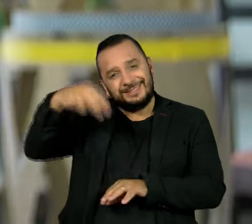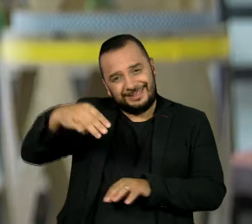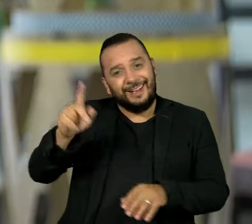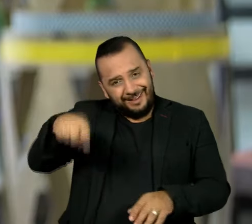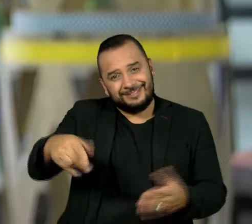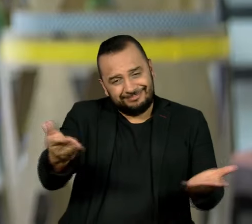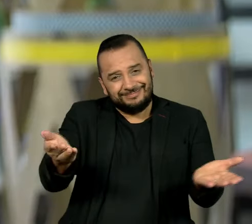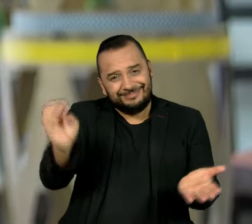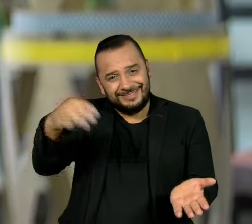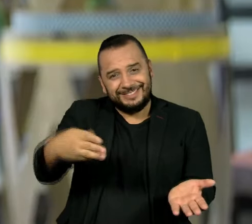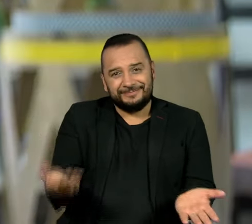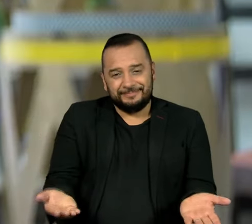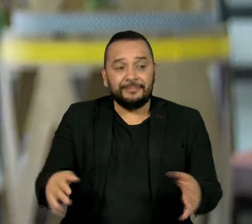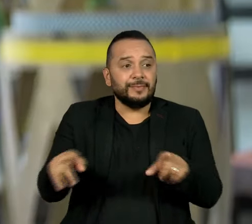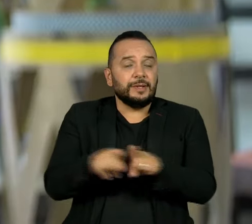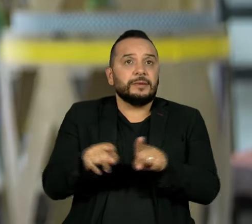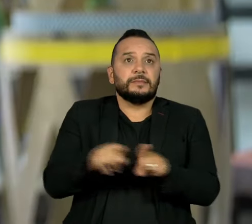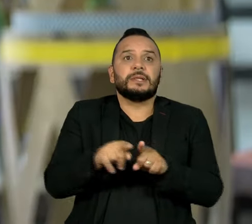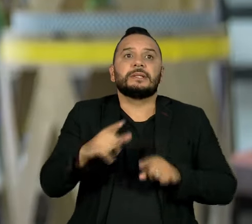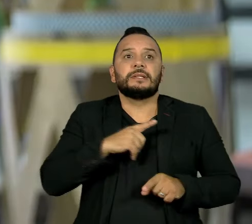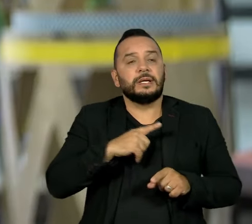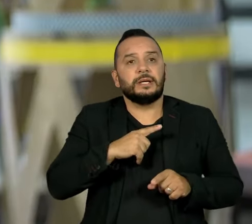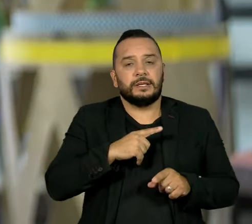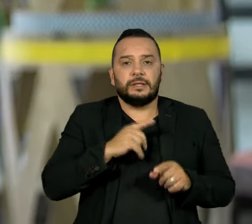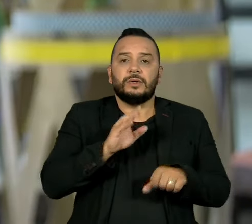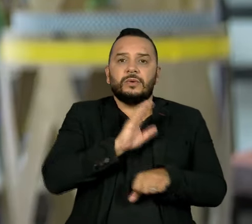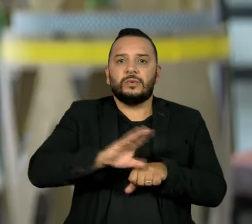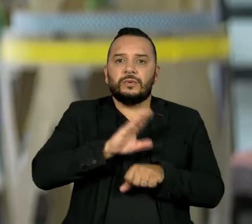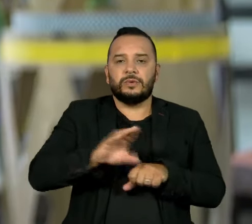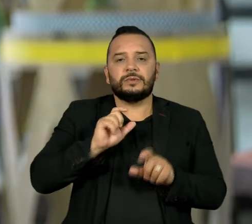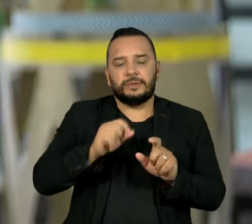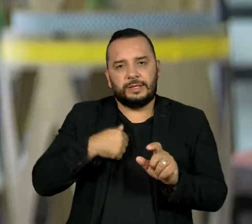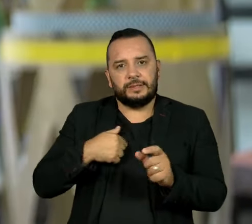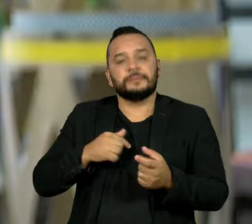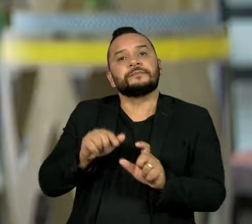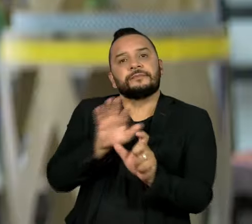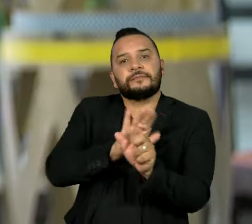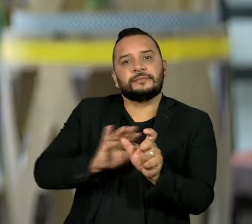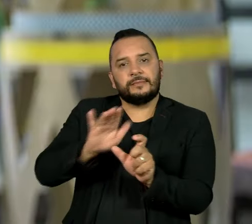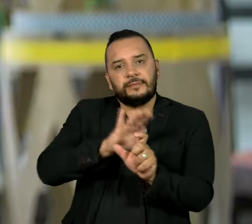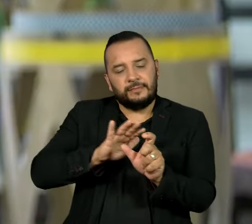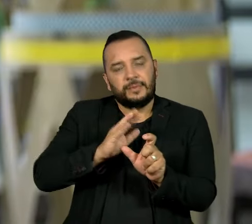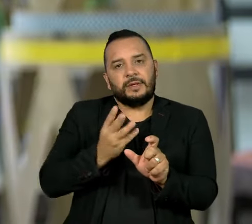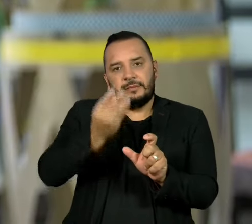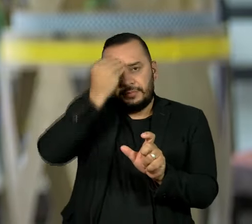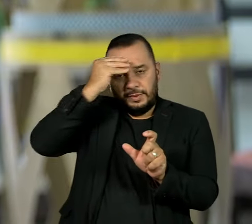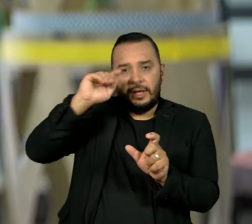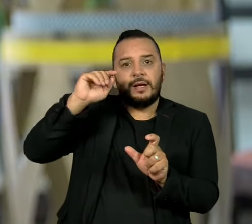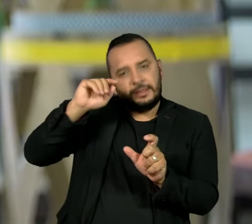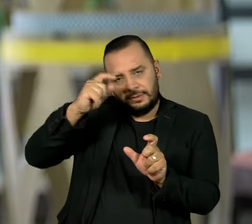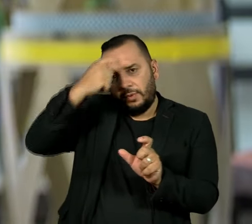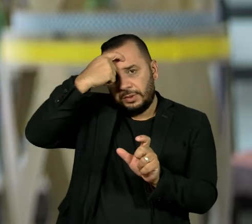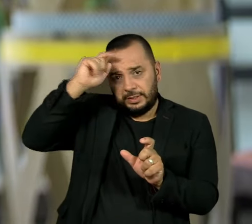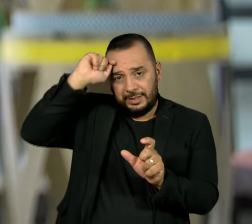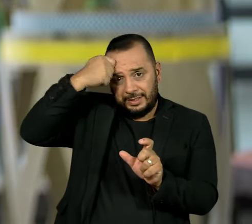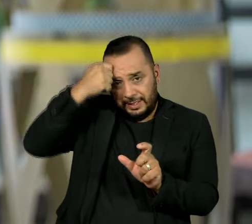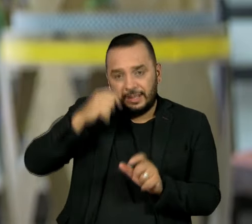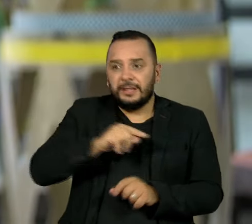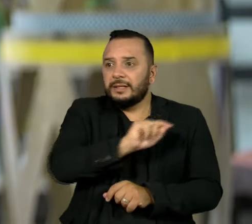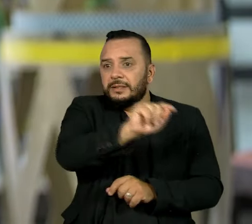Dos conteúdos que a gente tem dentro do curso de letramento racial, para a juventude, traz muita reflexão sobre os